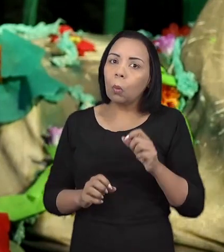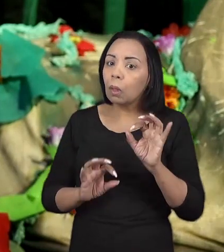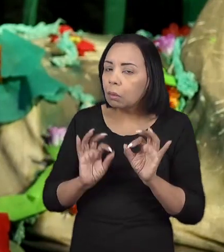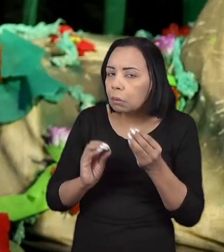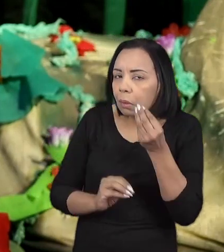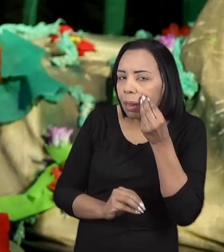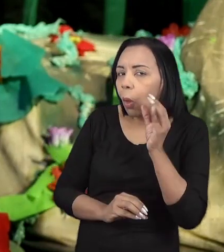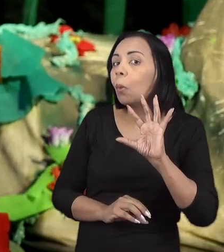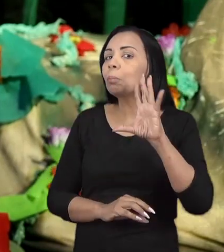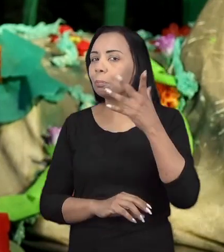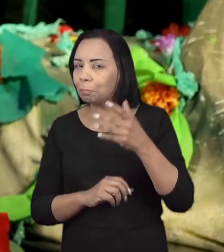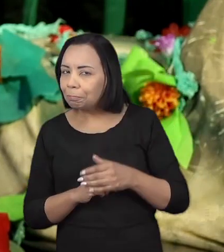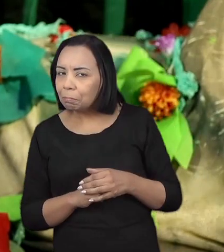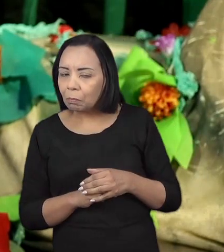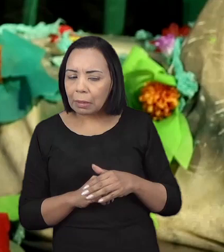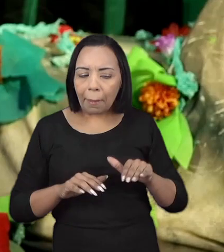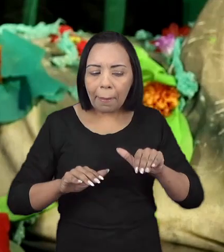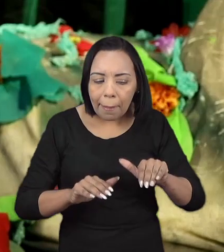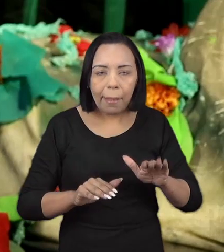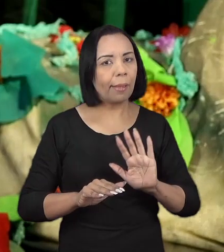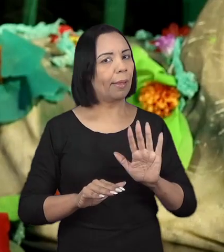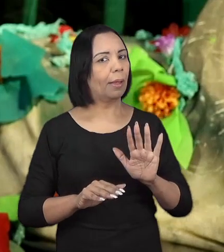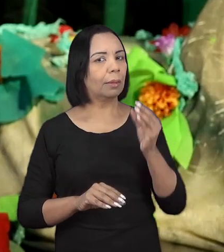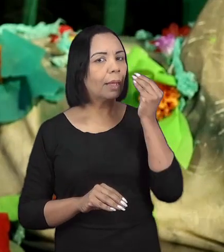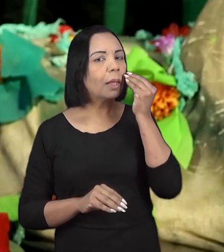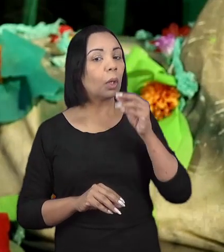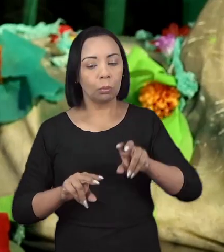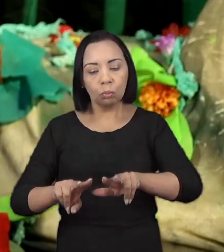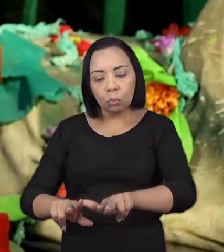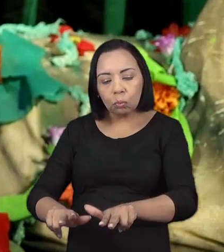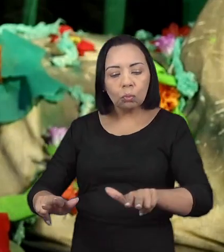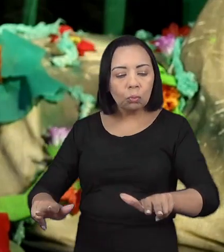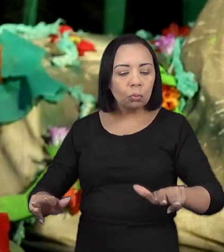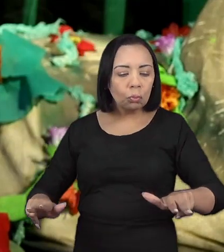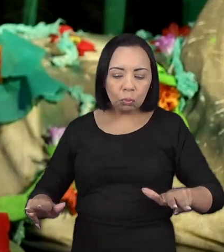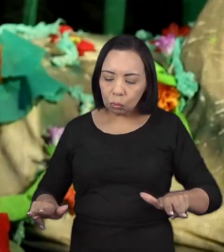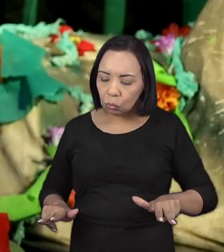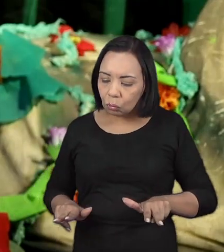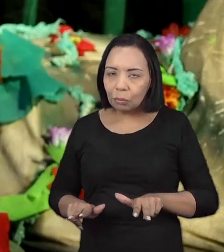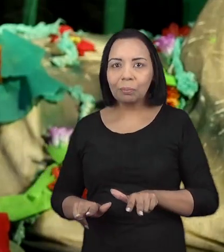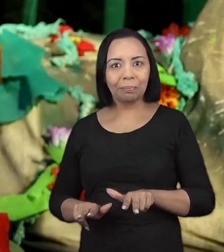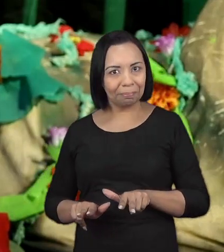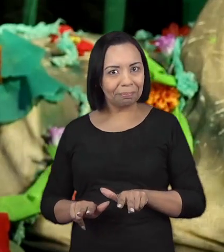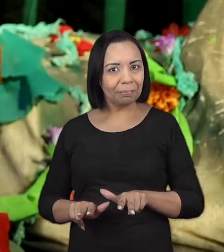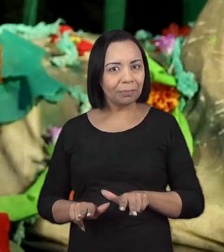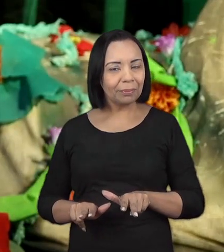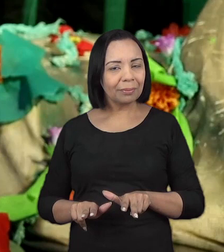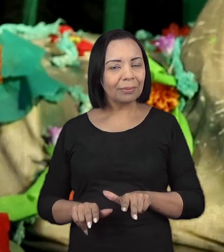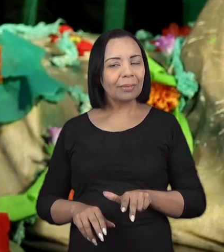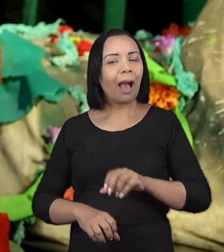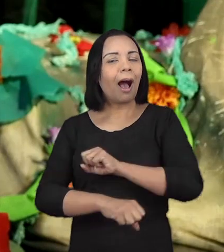cansada. Decidiram não incomodá-la e resolveram dormir no chão para que ela descansasse. Na